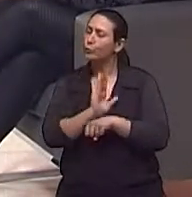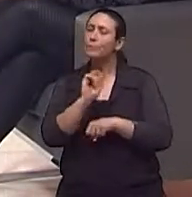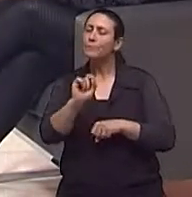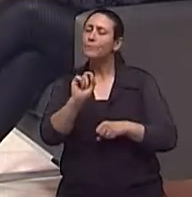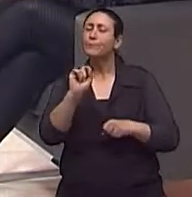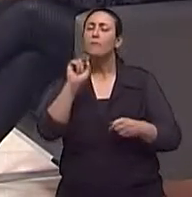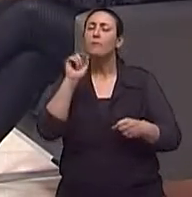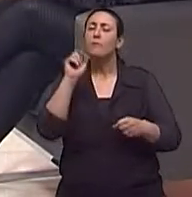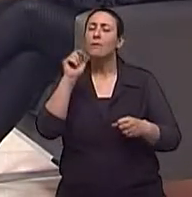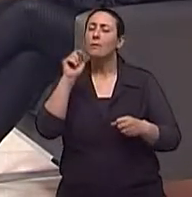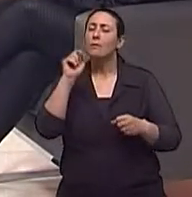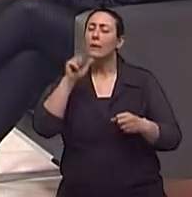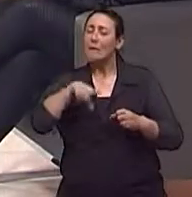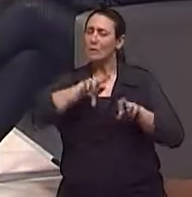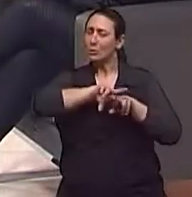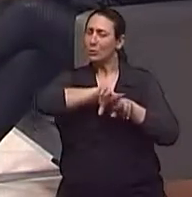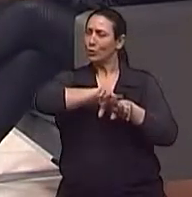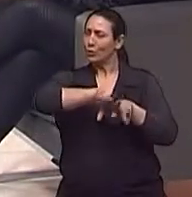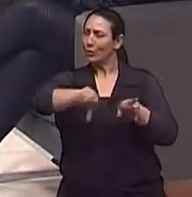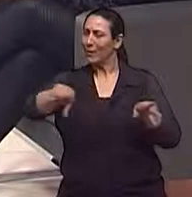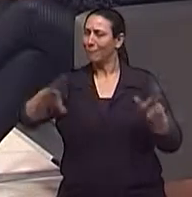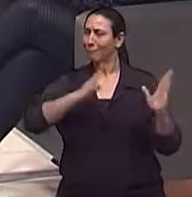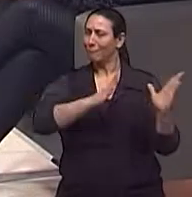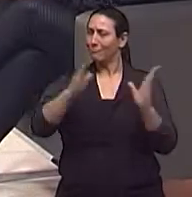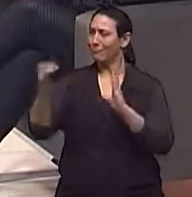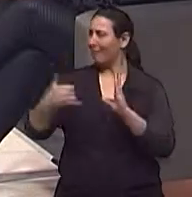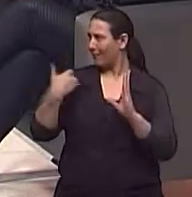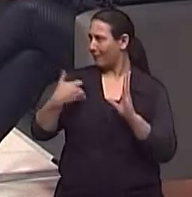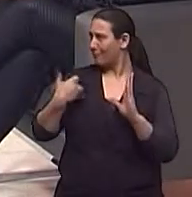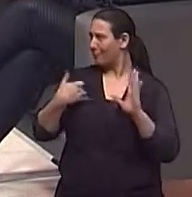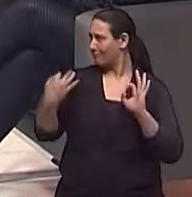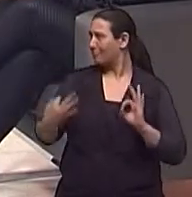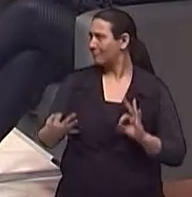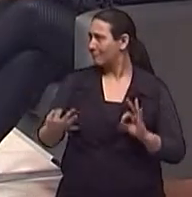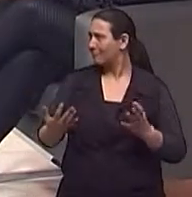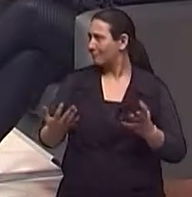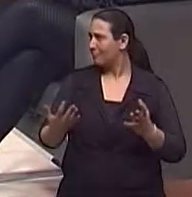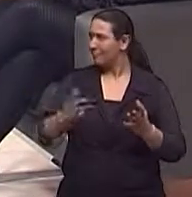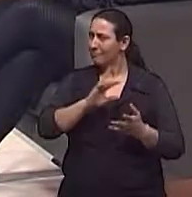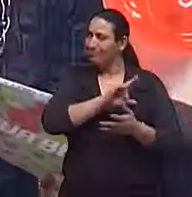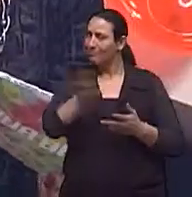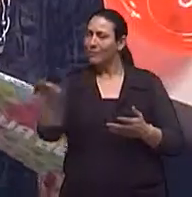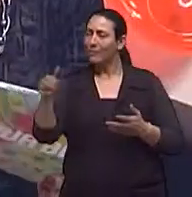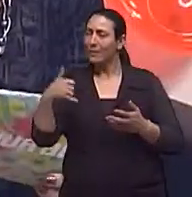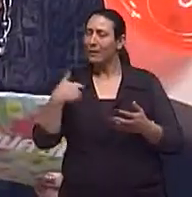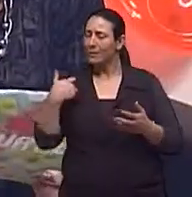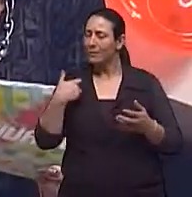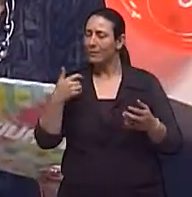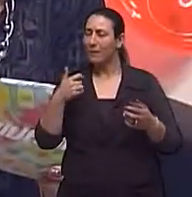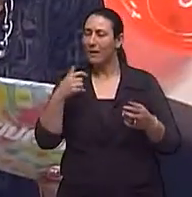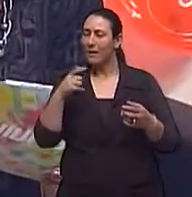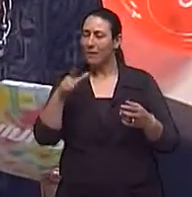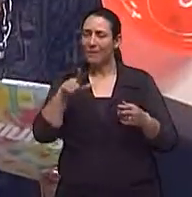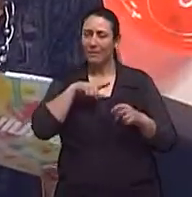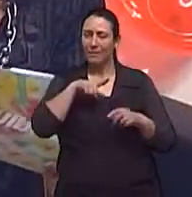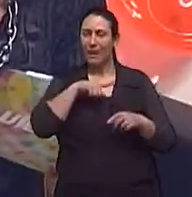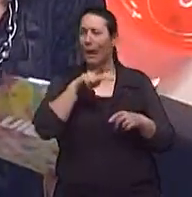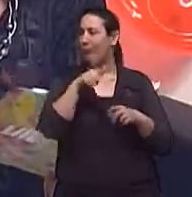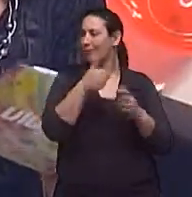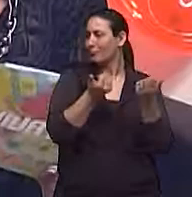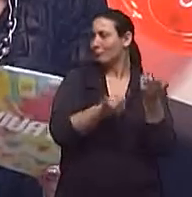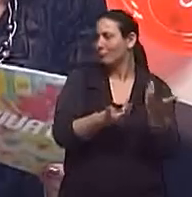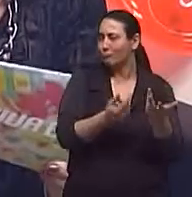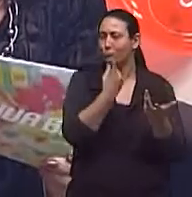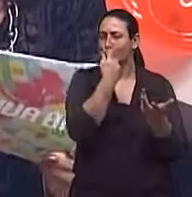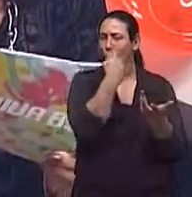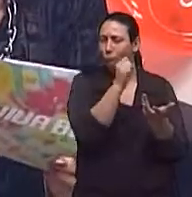também essa diferentes faixas etárias atuando juntas e me parece assim que essas diferenças desde as